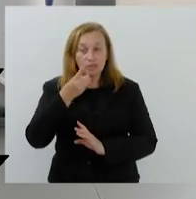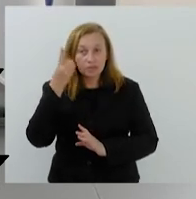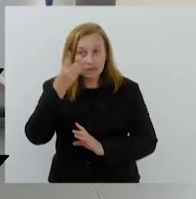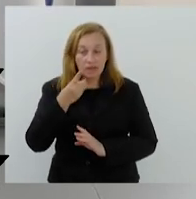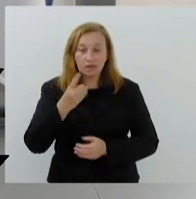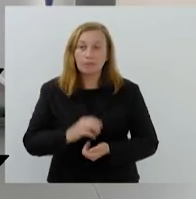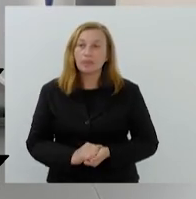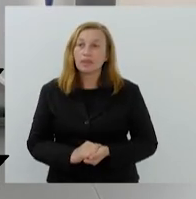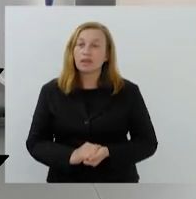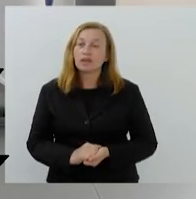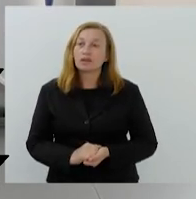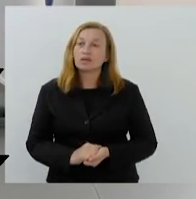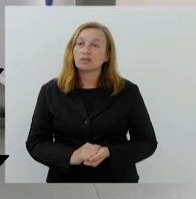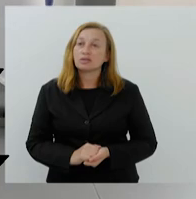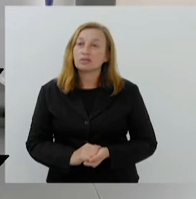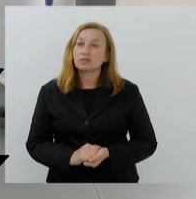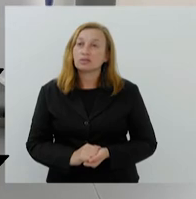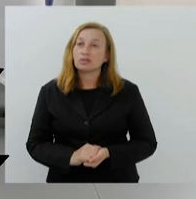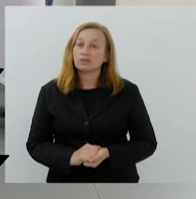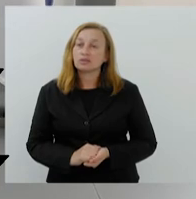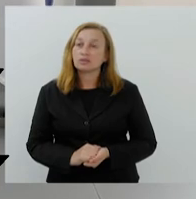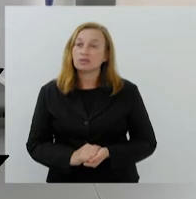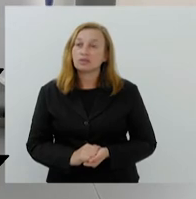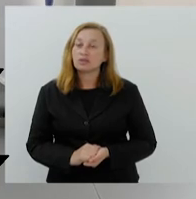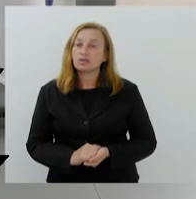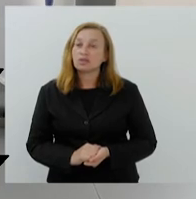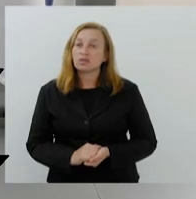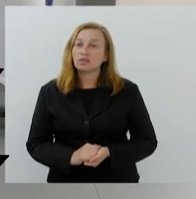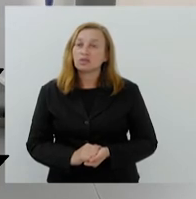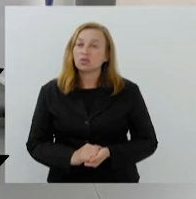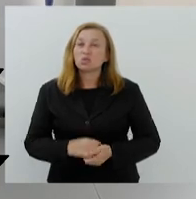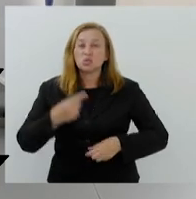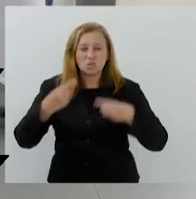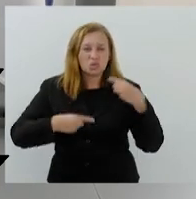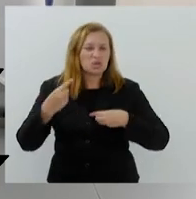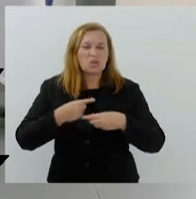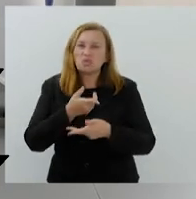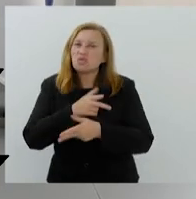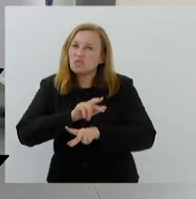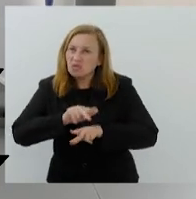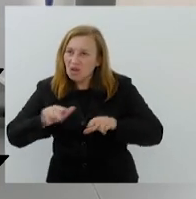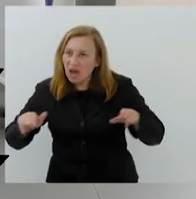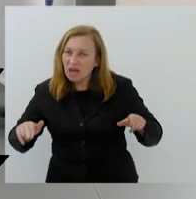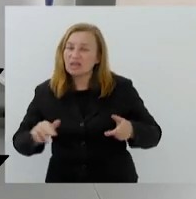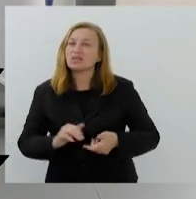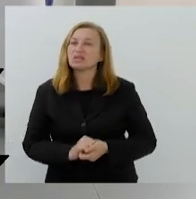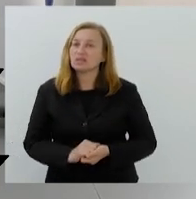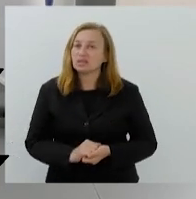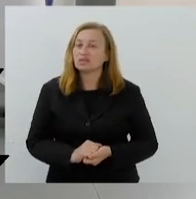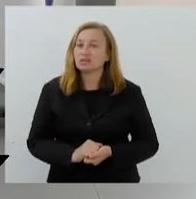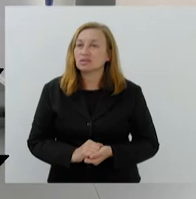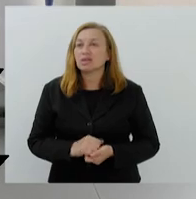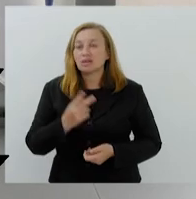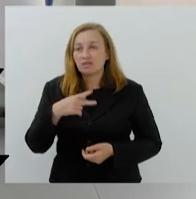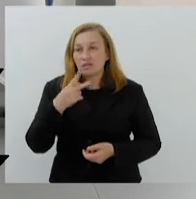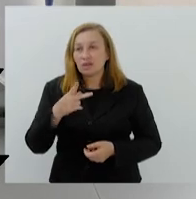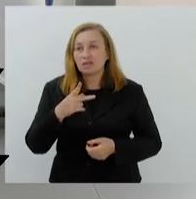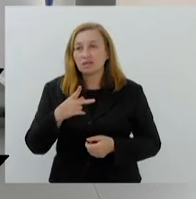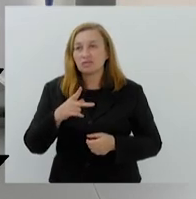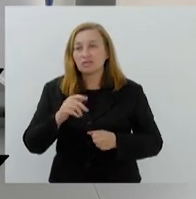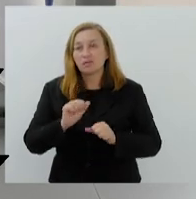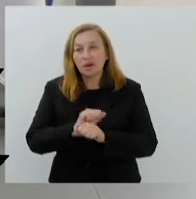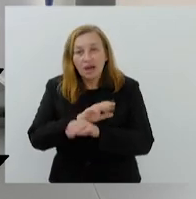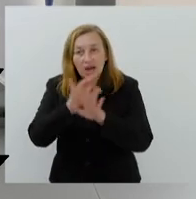ampla, sobre que deve ter sido objeto de tensa discussão, muitas emendas, falando de forma ampla